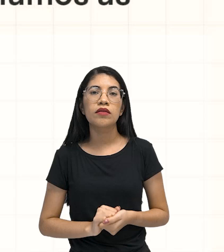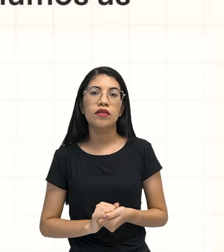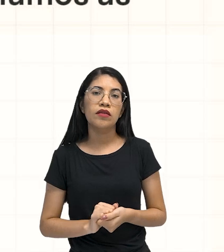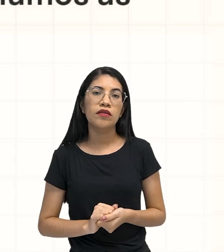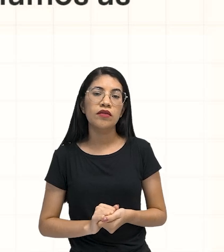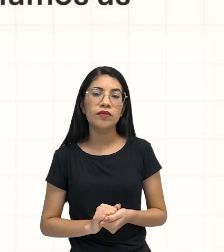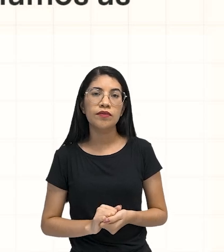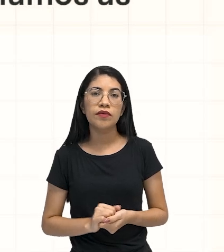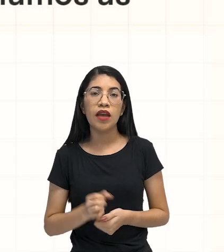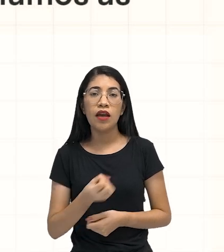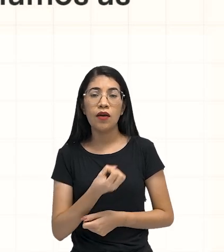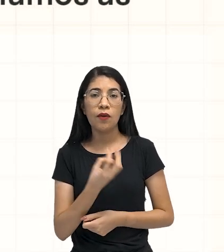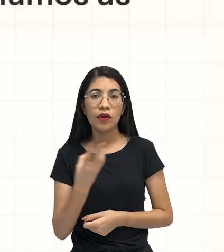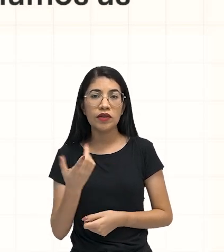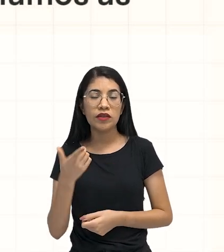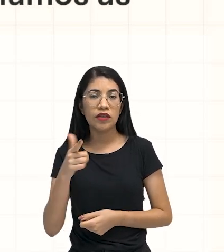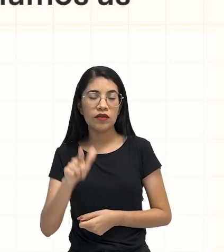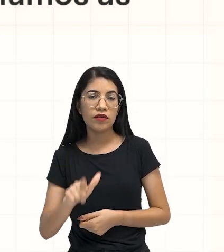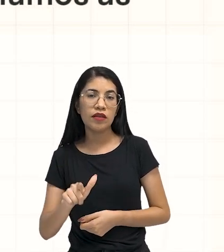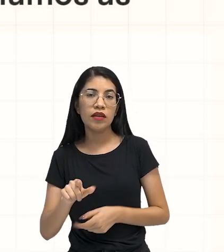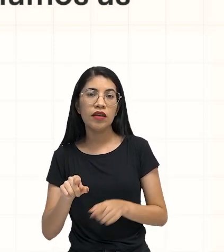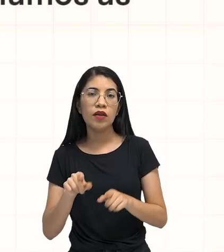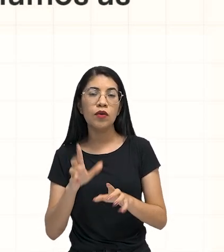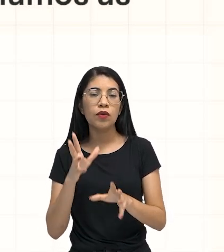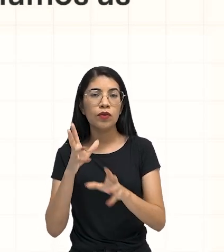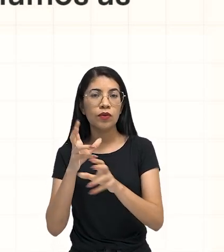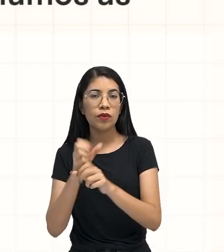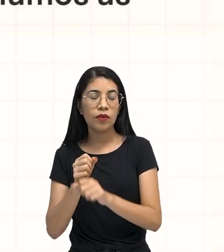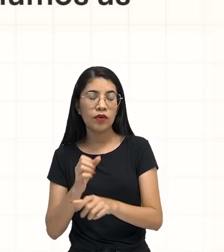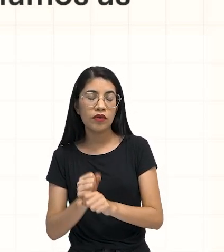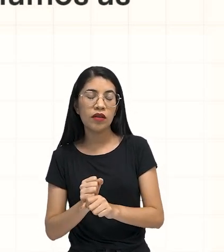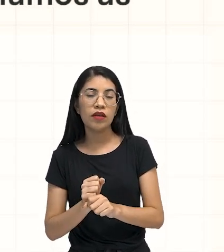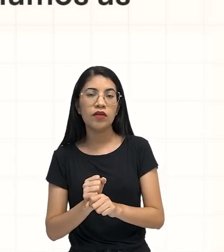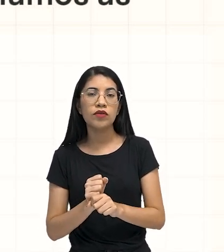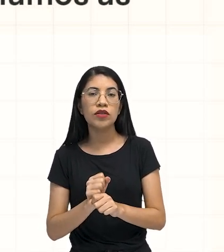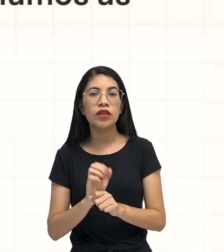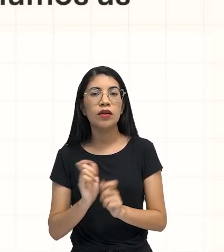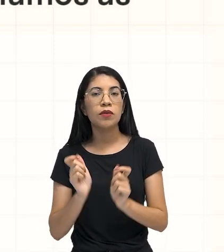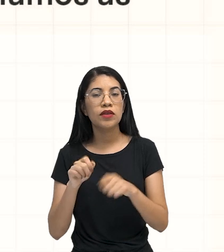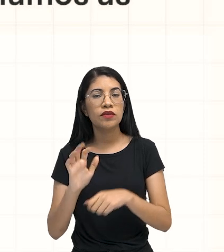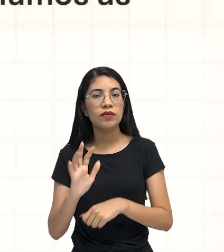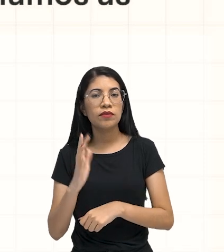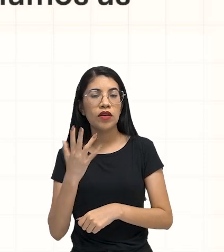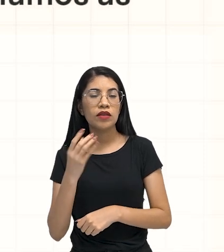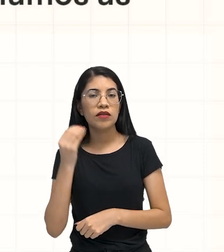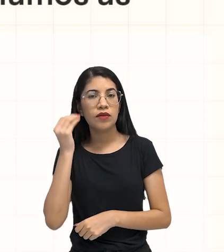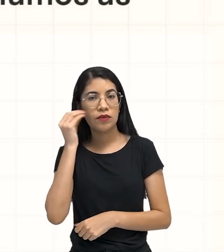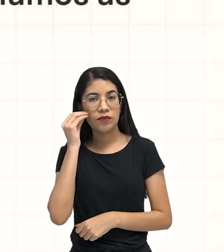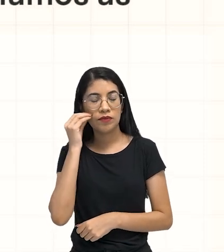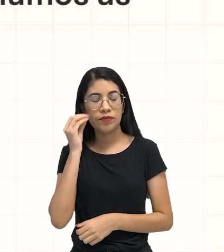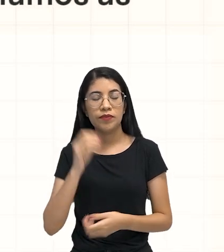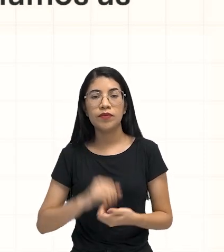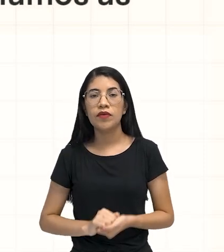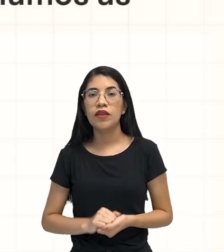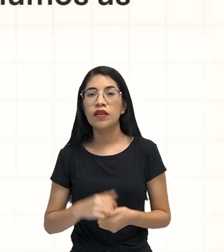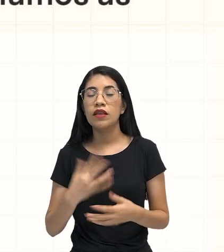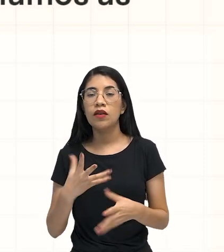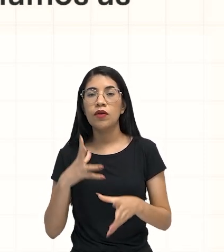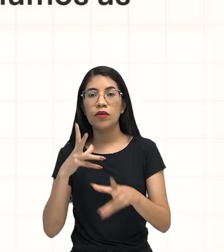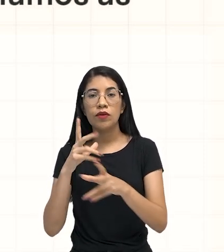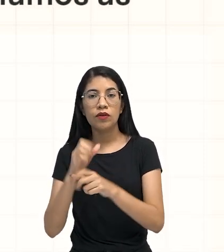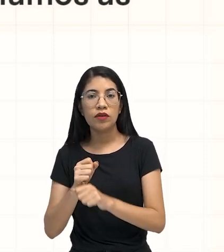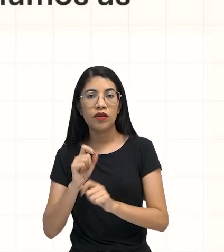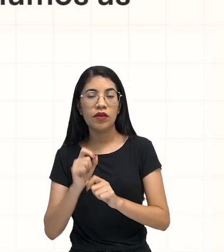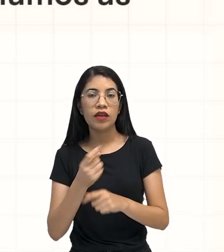frequência desse resultado e o número total de realizações do experimento. Então, nesse caso, o número